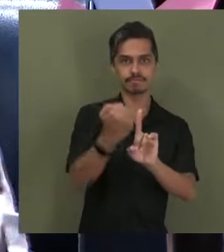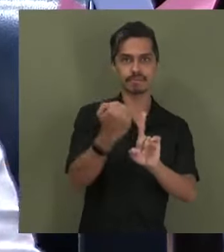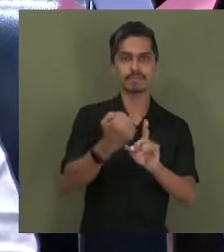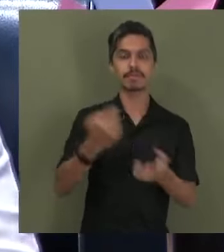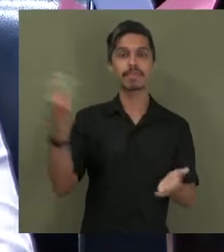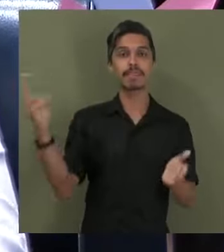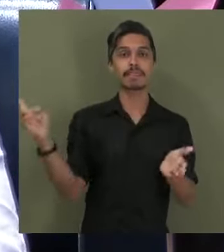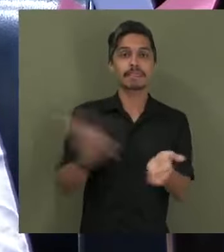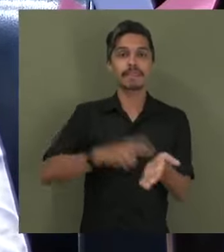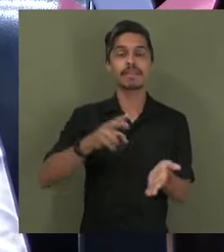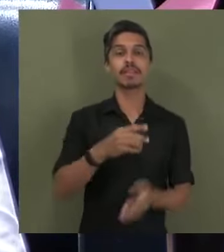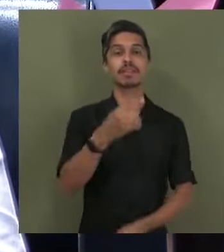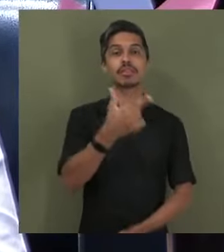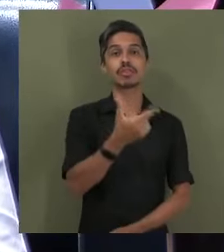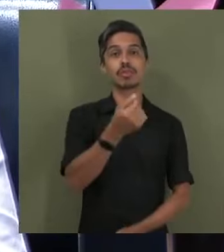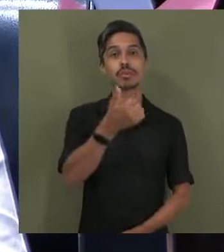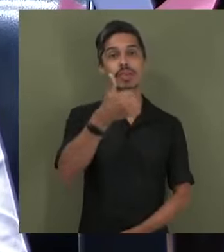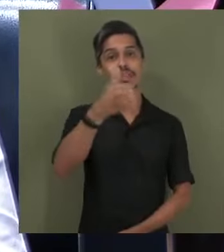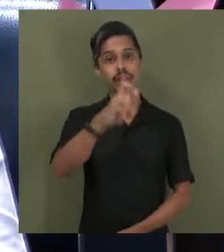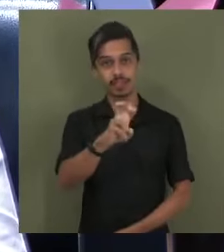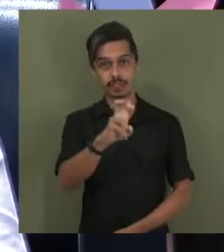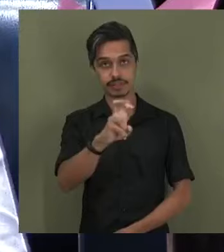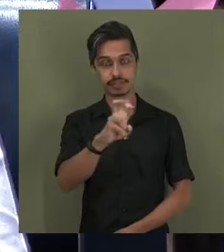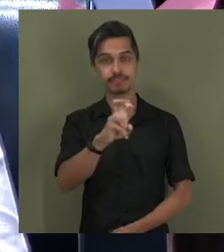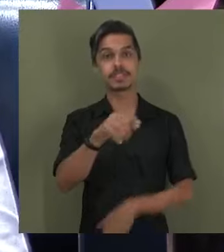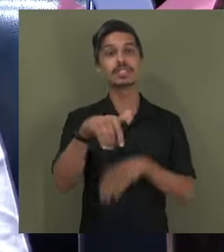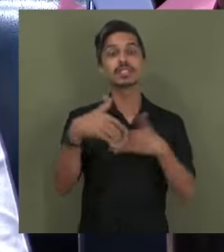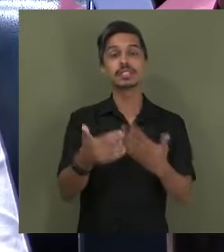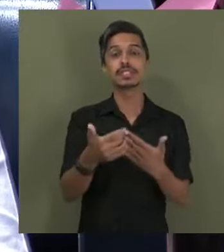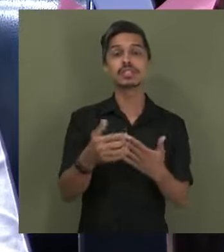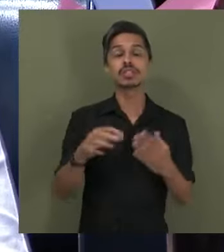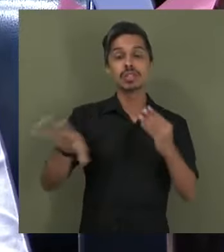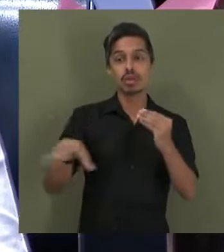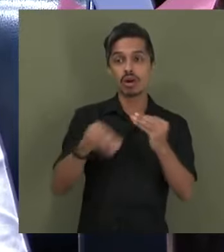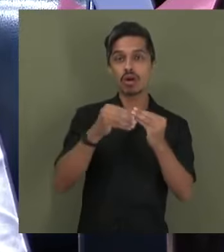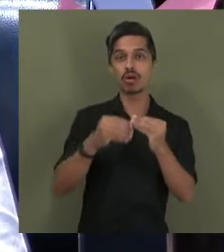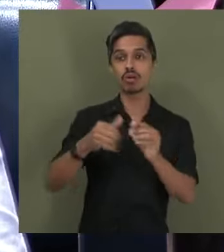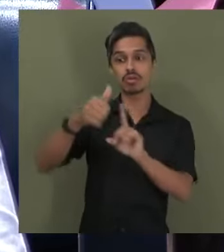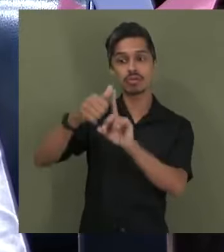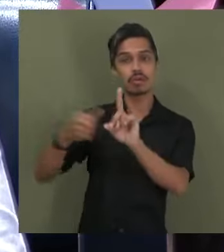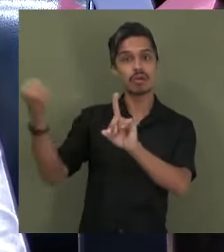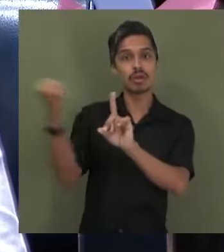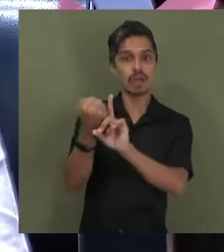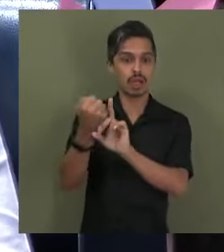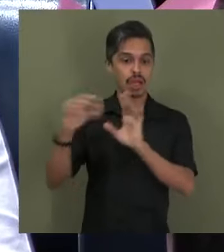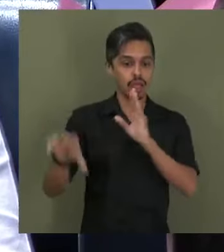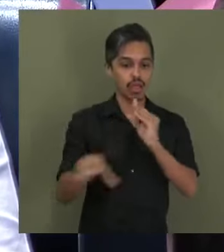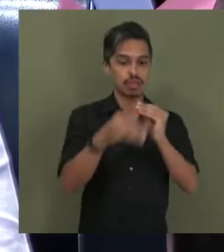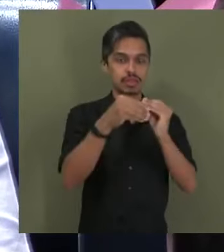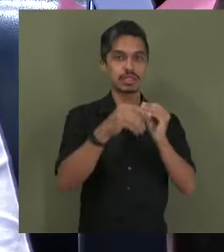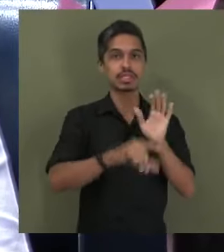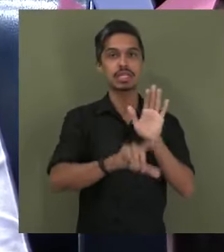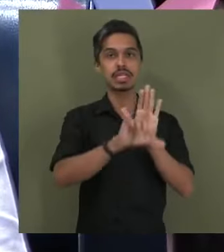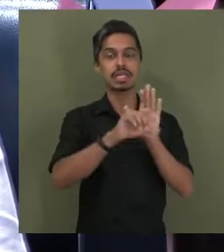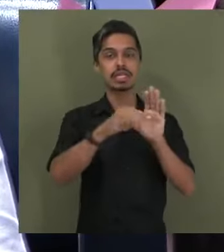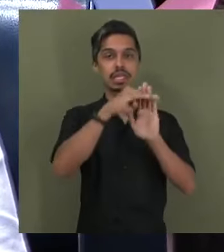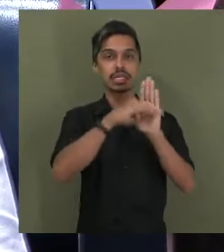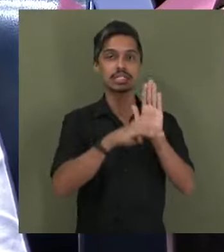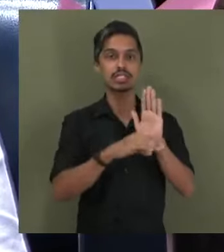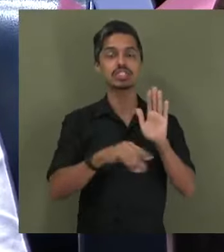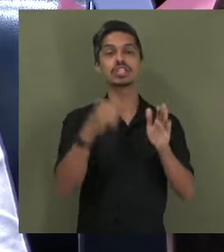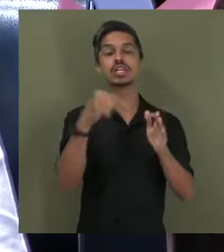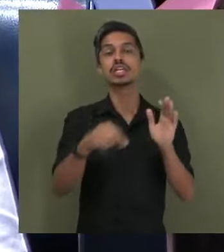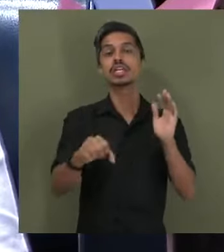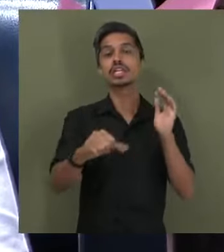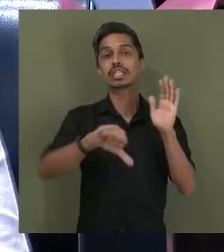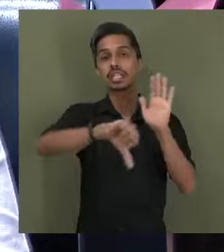em vigor em 2015 e incluiu o feminicídio na lista de crimes hediondos. Desde